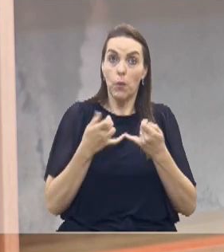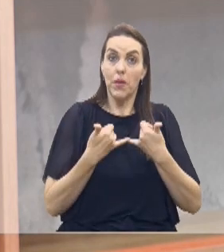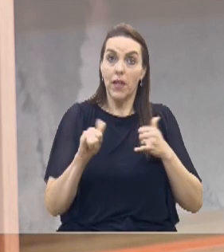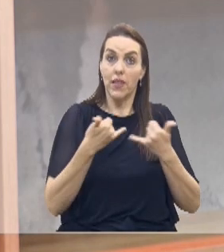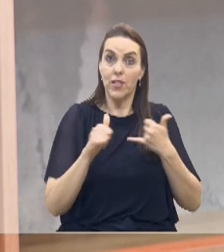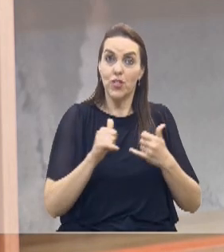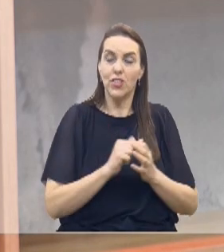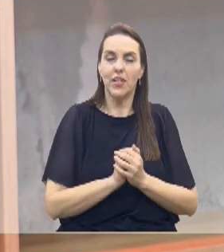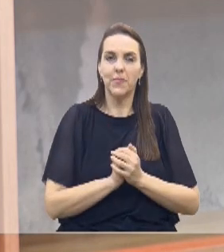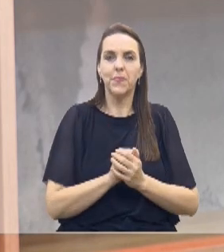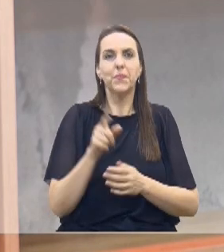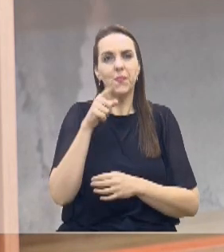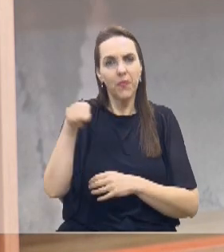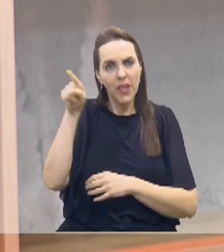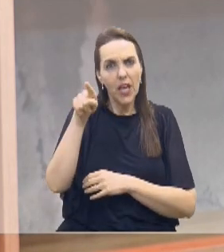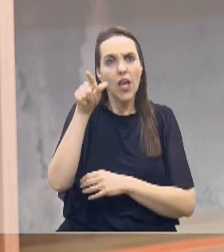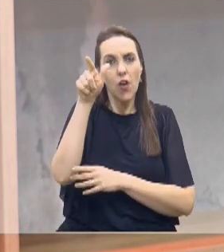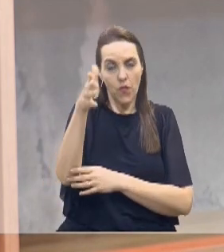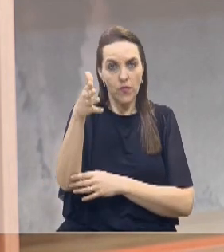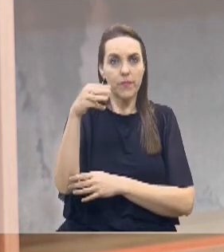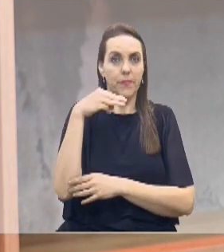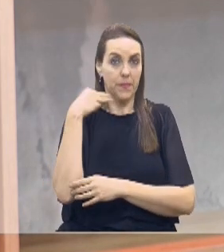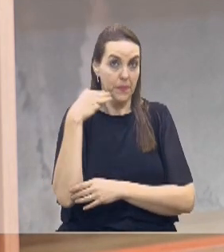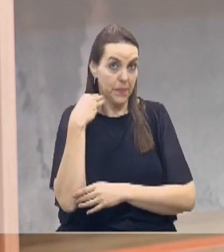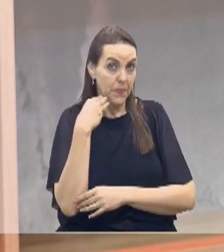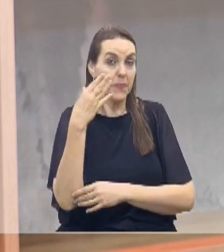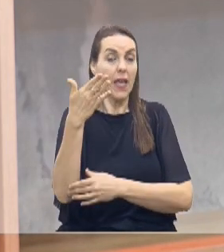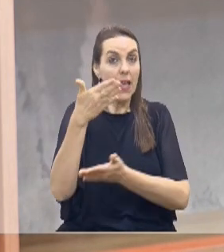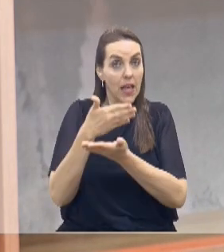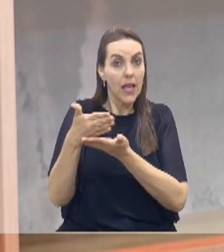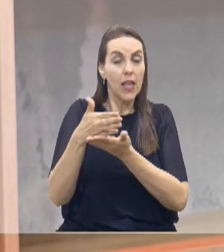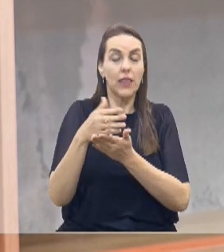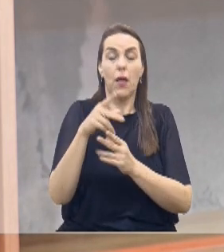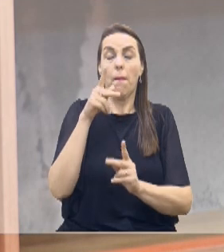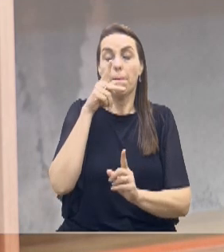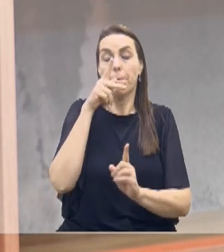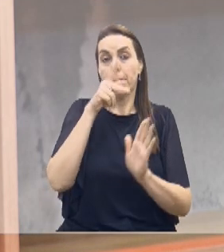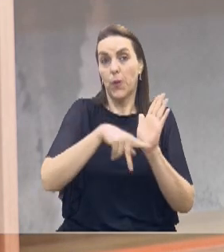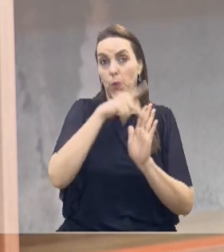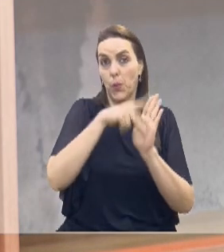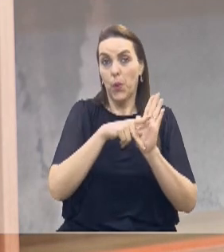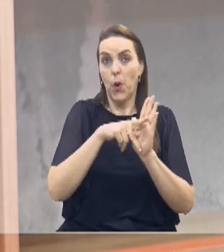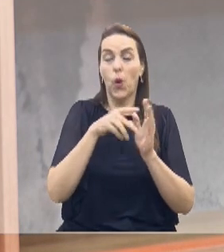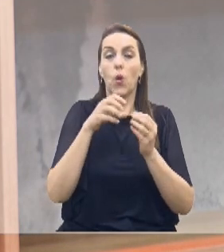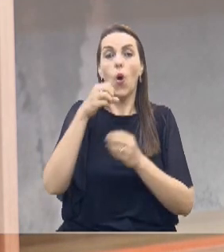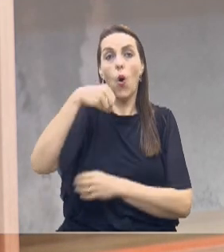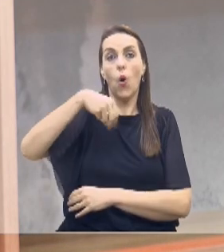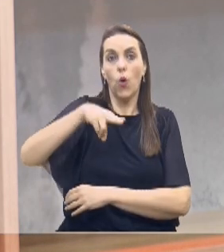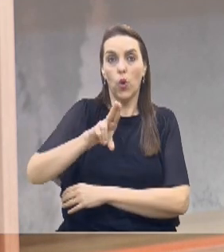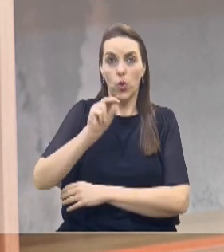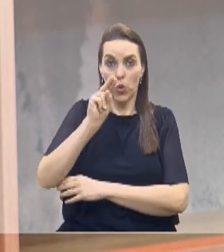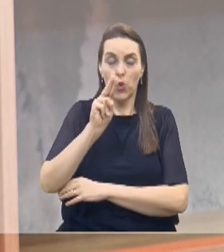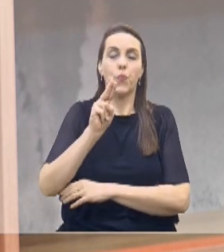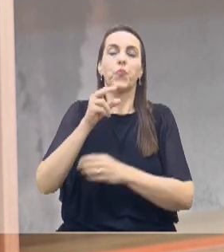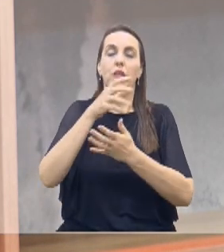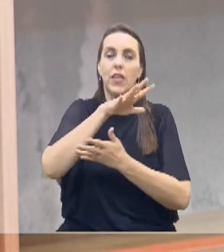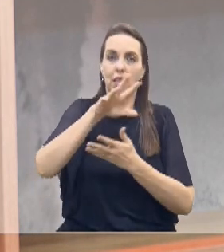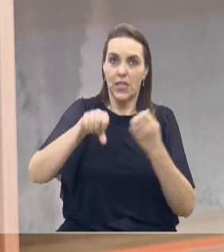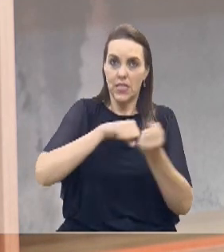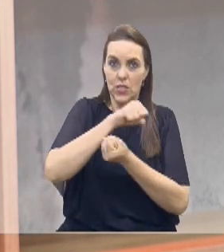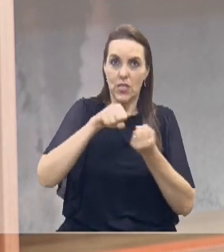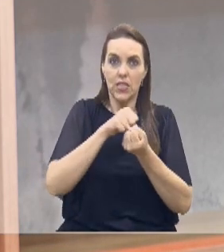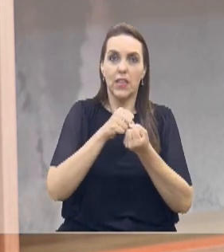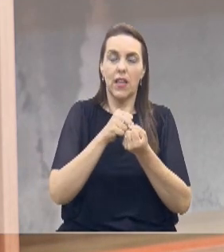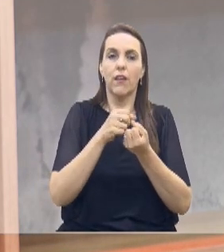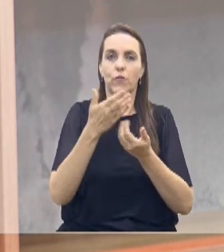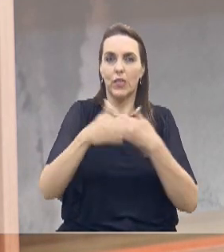E a senhora entra com o propósito de seguir protocolos da ONU de desenvolvimento sustentável,